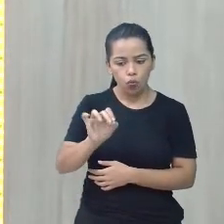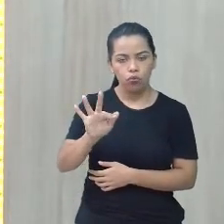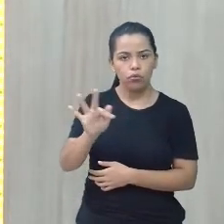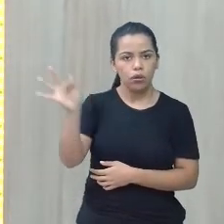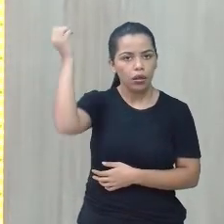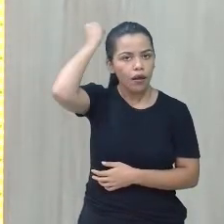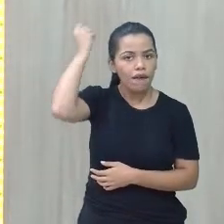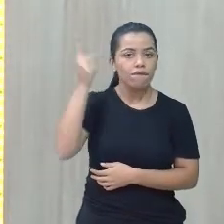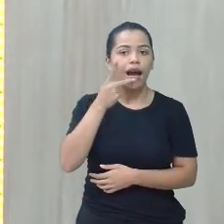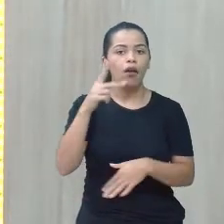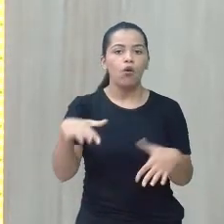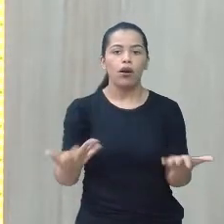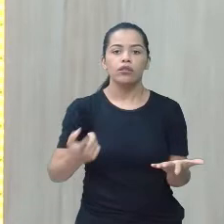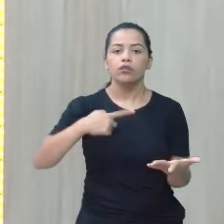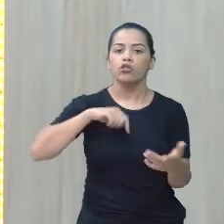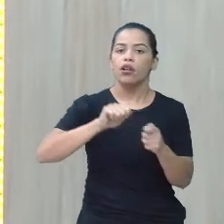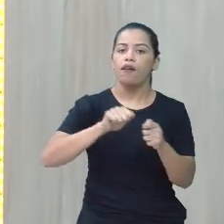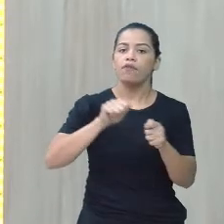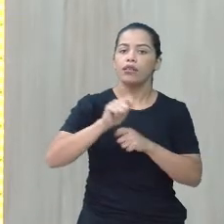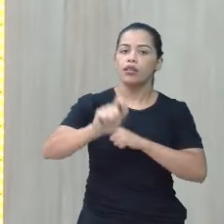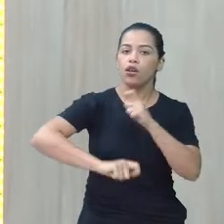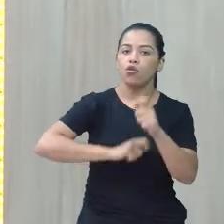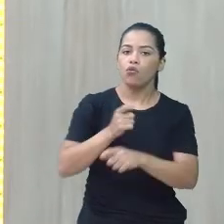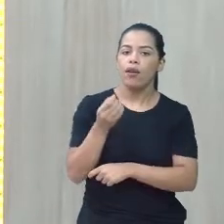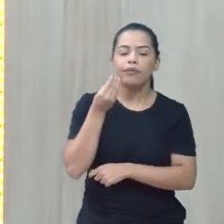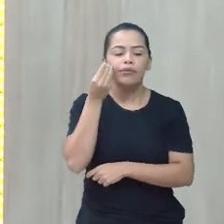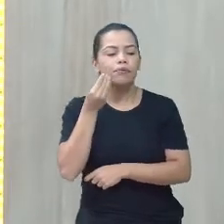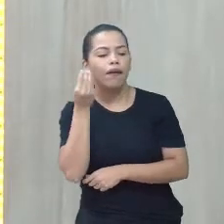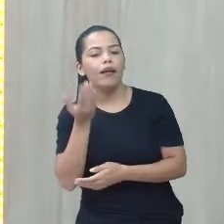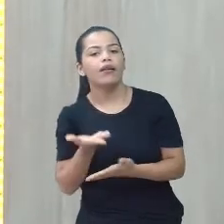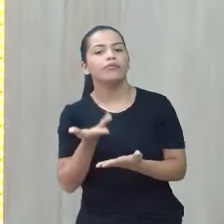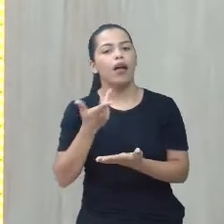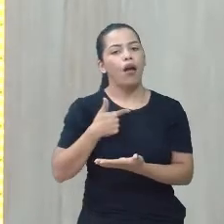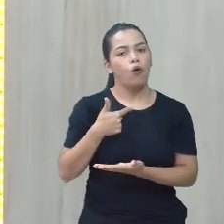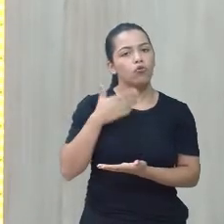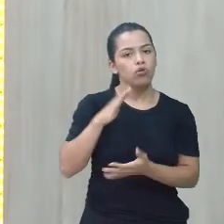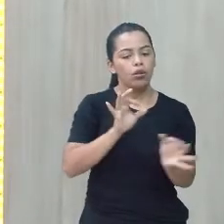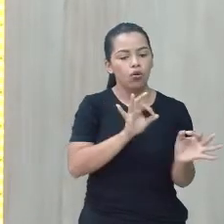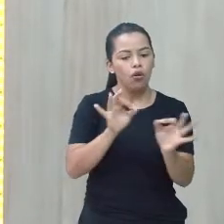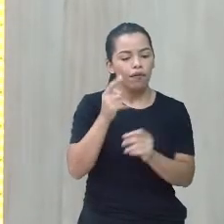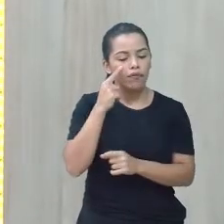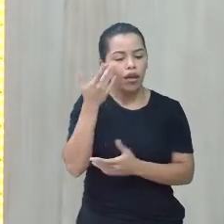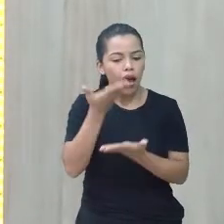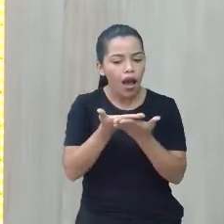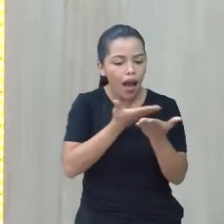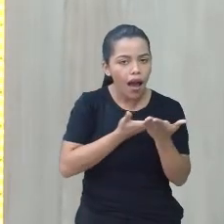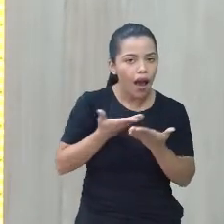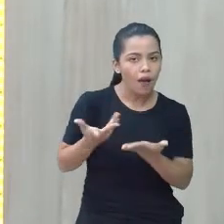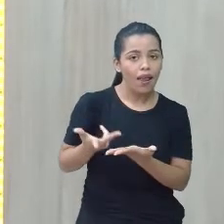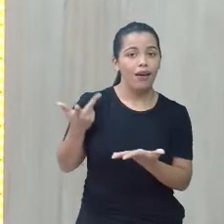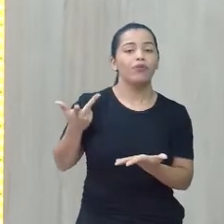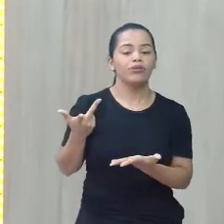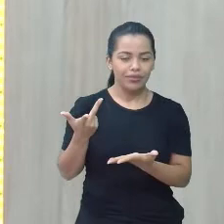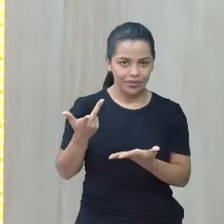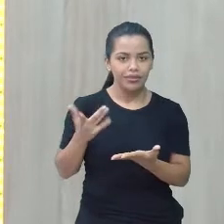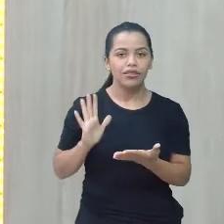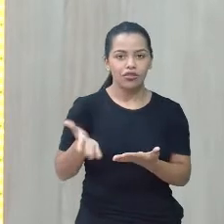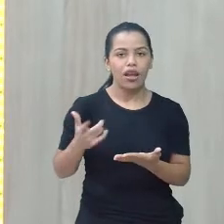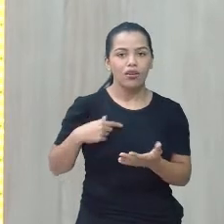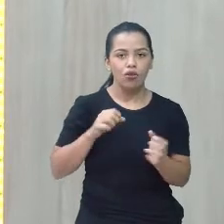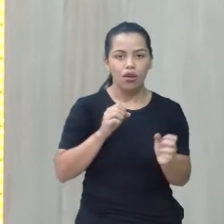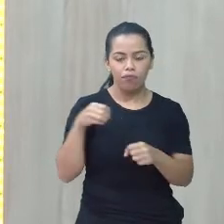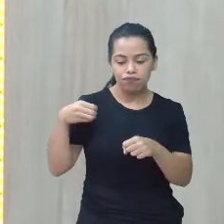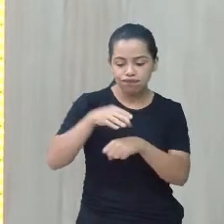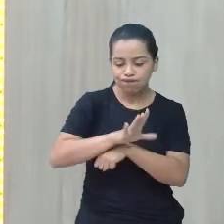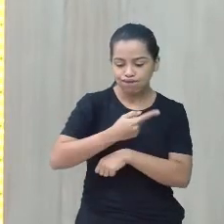testes iniciais, né? Aqui, por exemplo, eu já estou vendo a aula acontecer, no canal da sua série já está sendo transmitida a aula, a